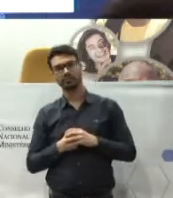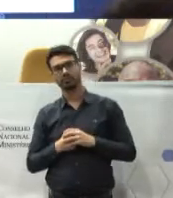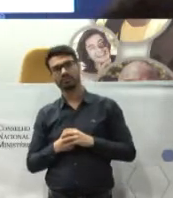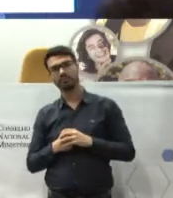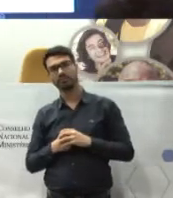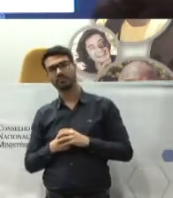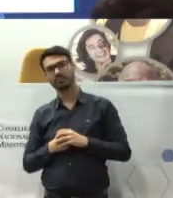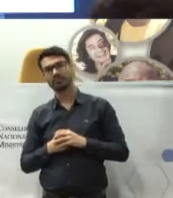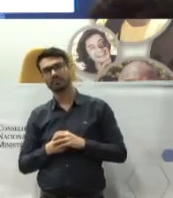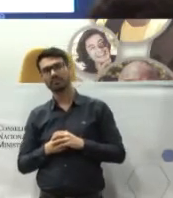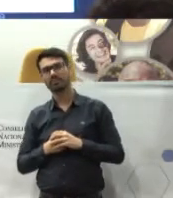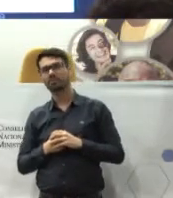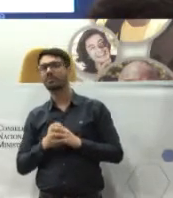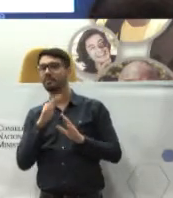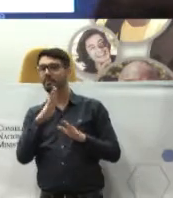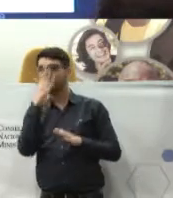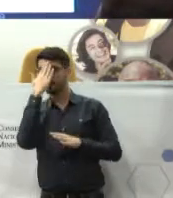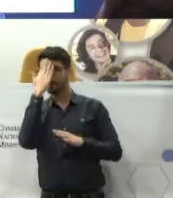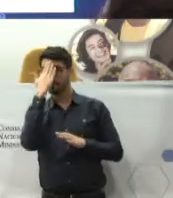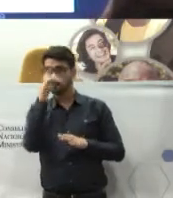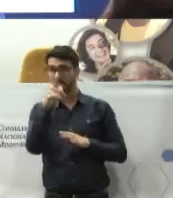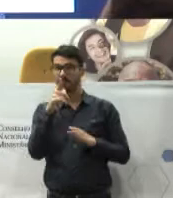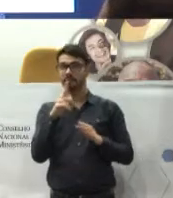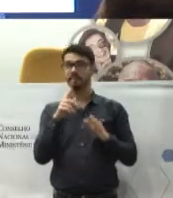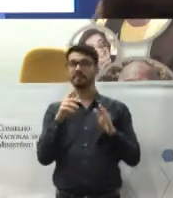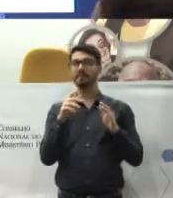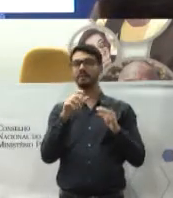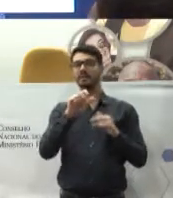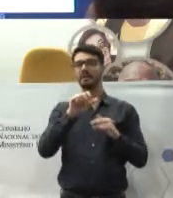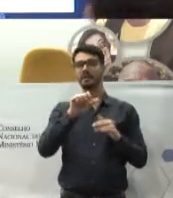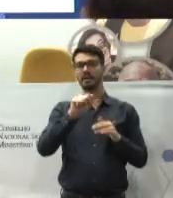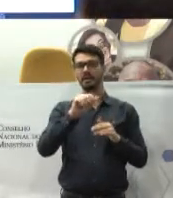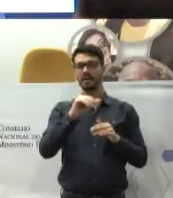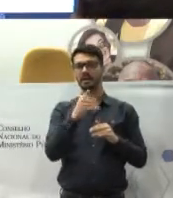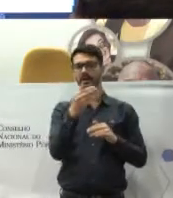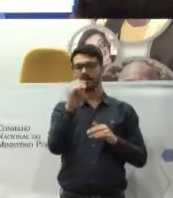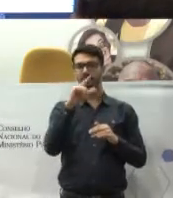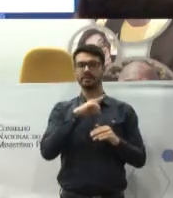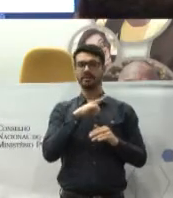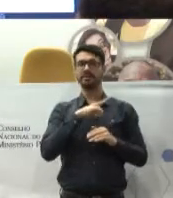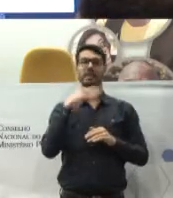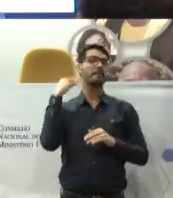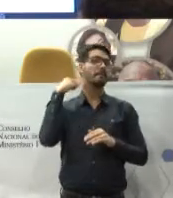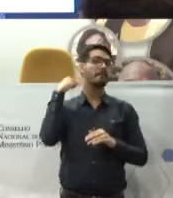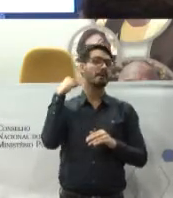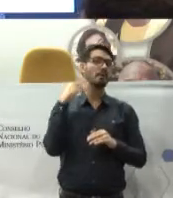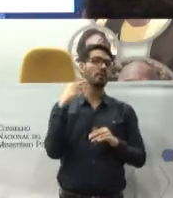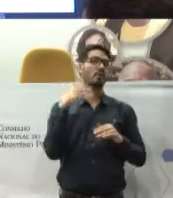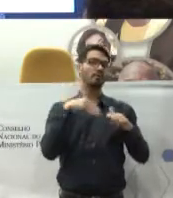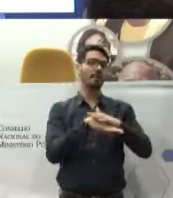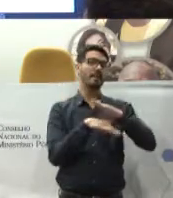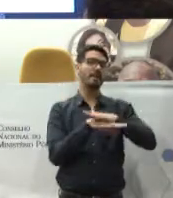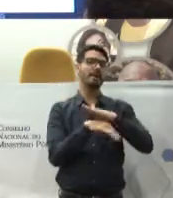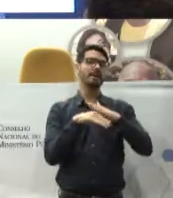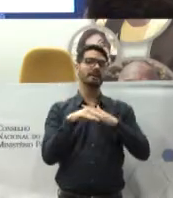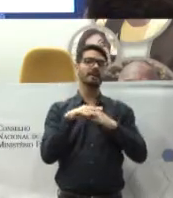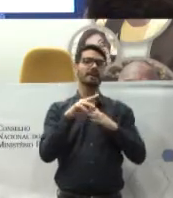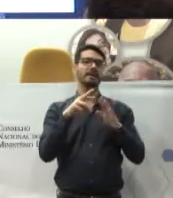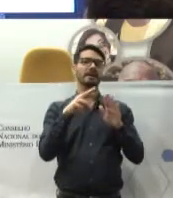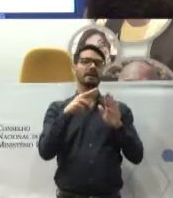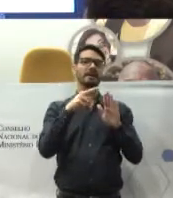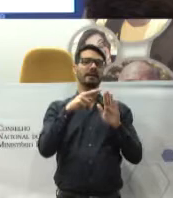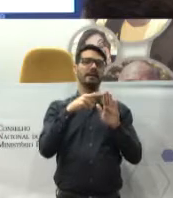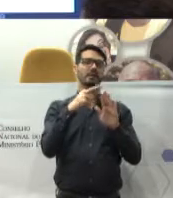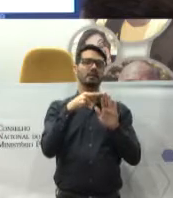Mas nós sabemos, quando tem ações ajuizadas, ações coletivas, tem um banco de dados aqui do CNMP numa resolução conjunta com o